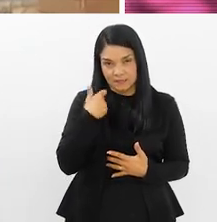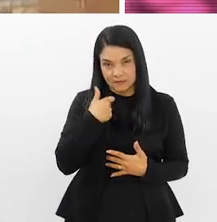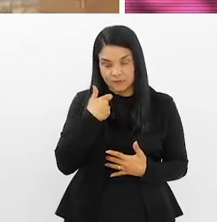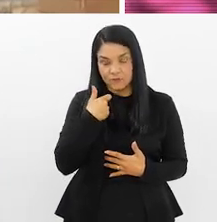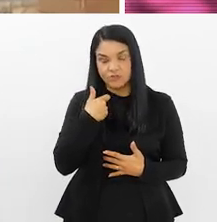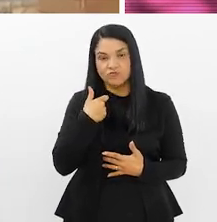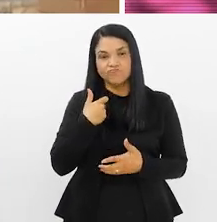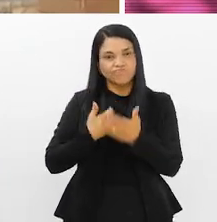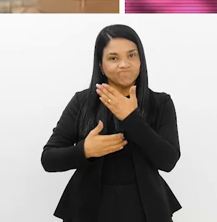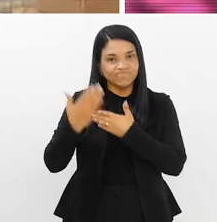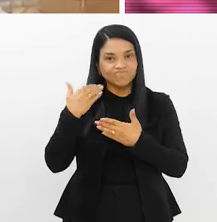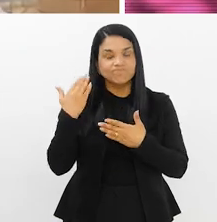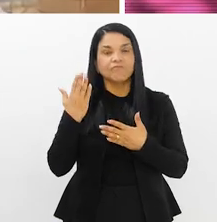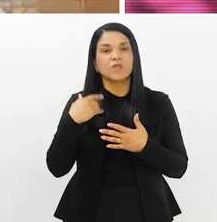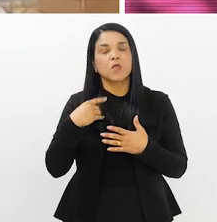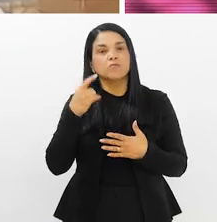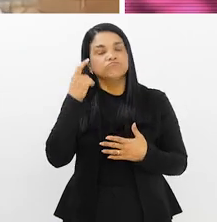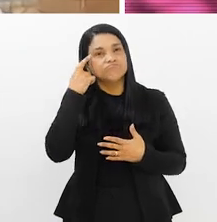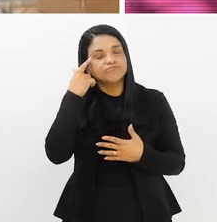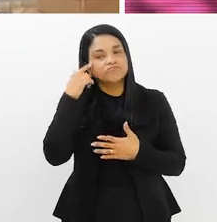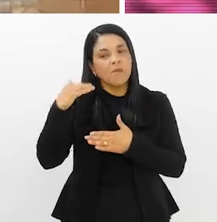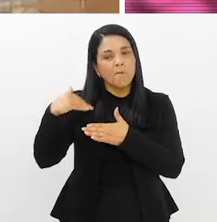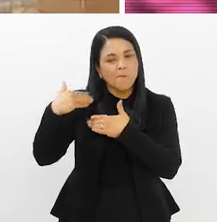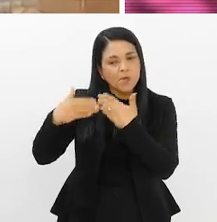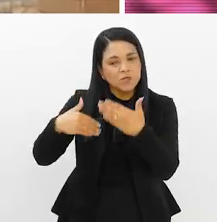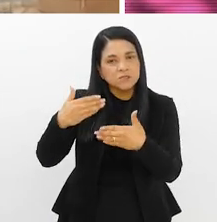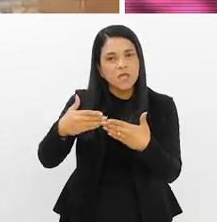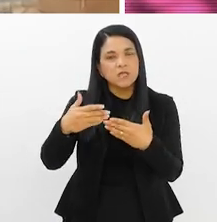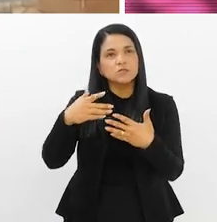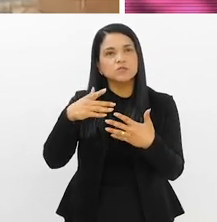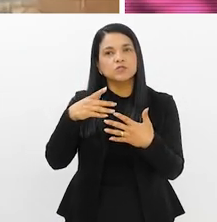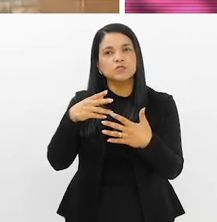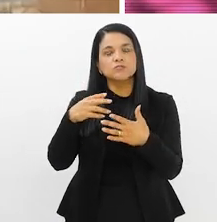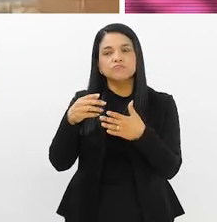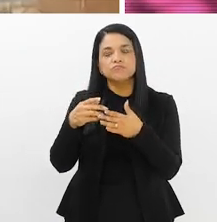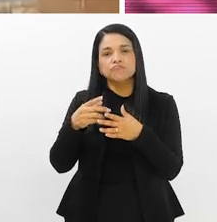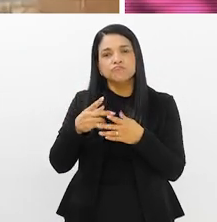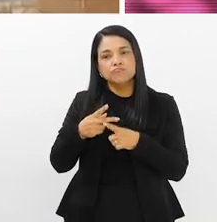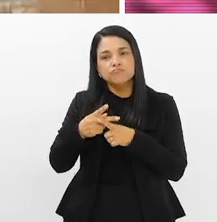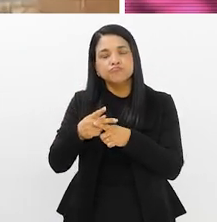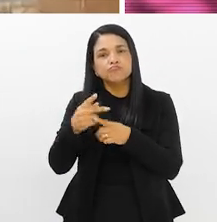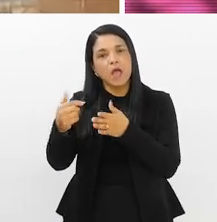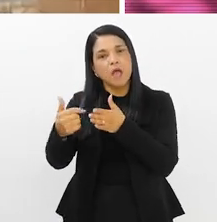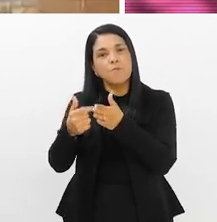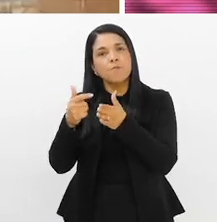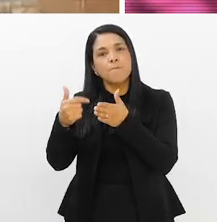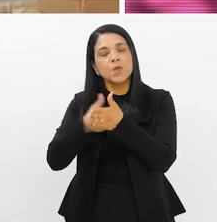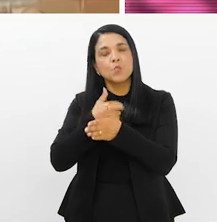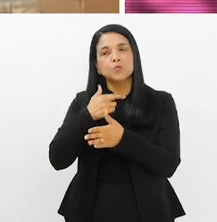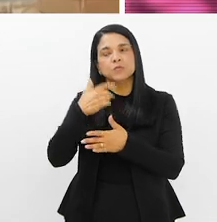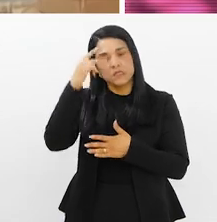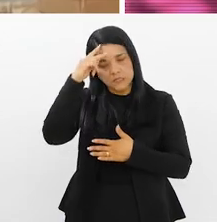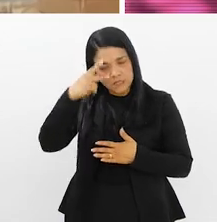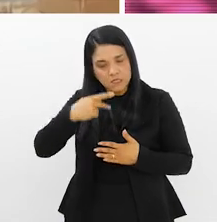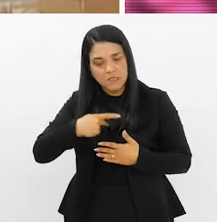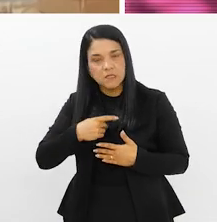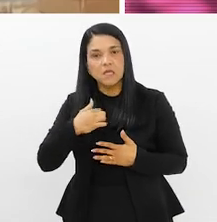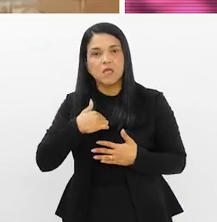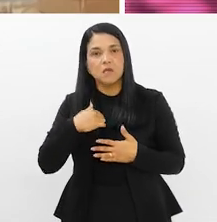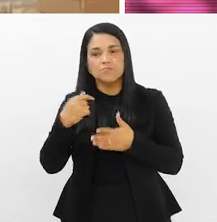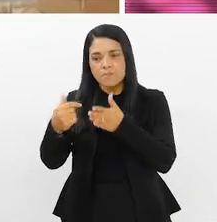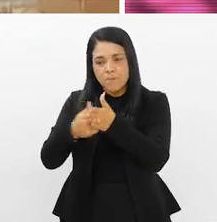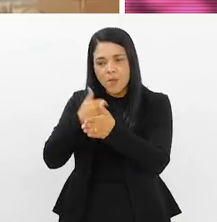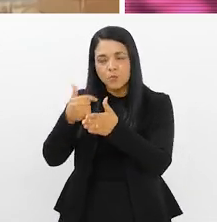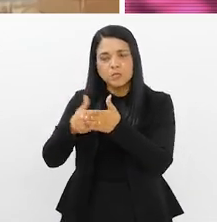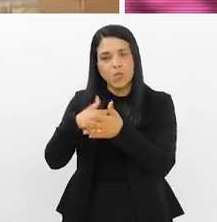de autoconhecimento e busca por respostas, porque eu não tinha uma vontade genuína de ser mãe, né? E comecei a me